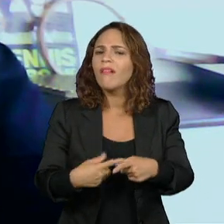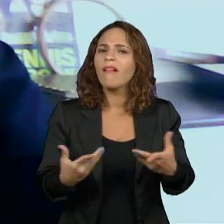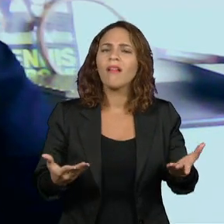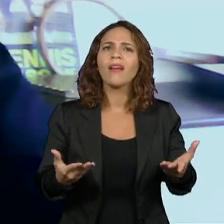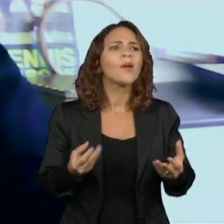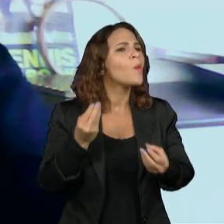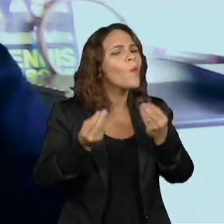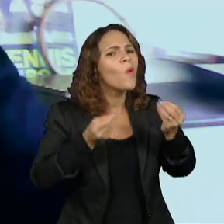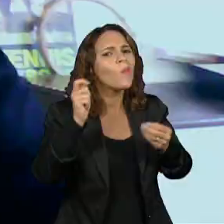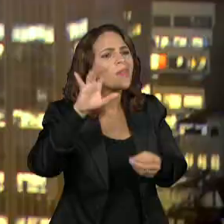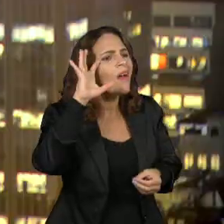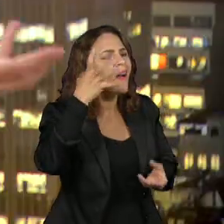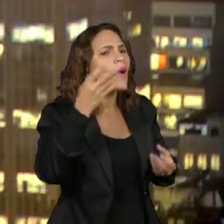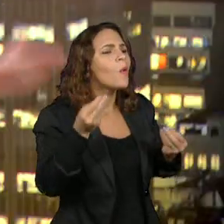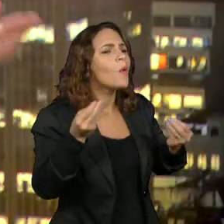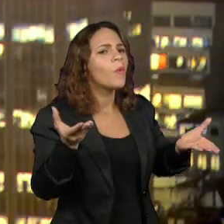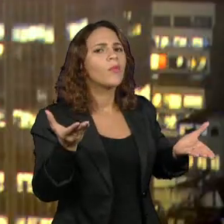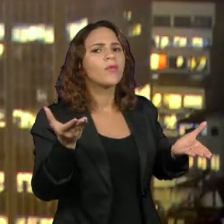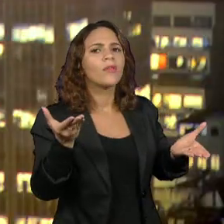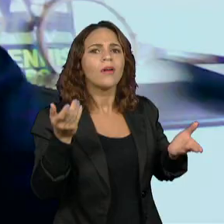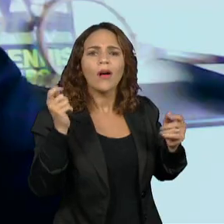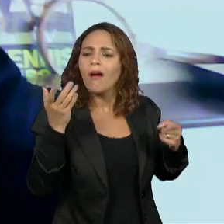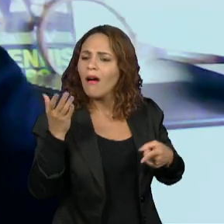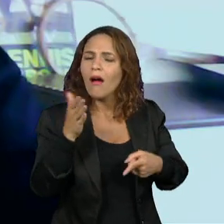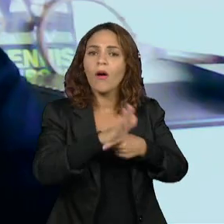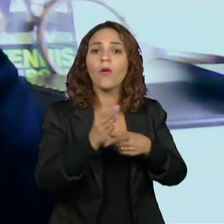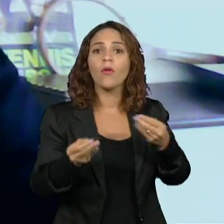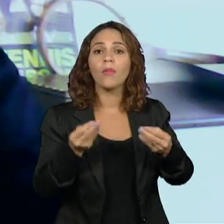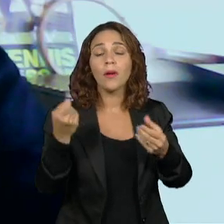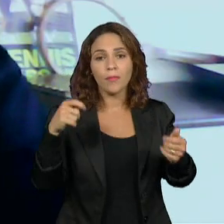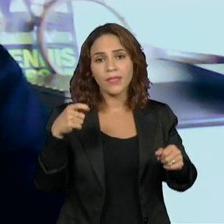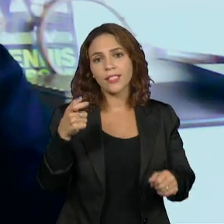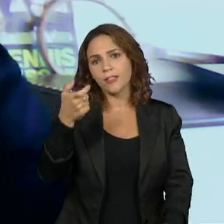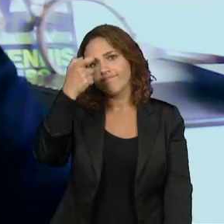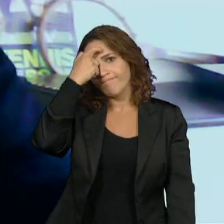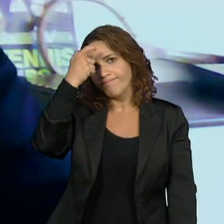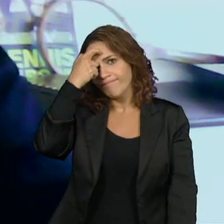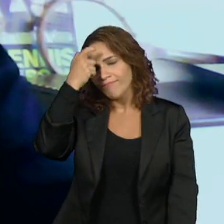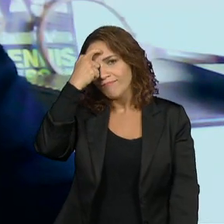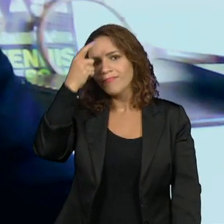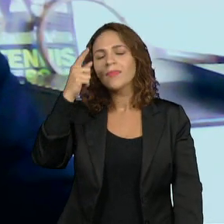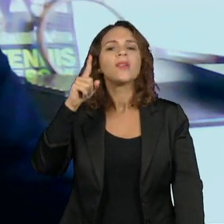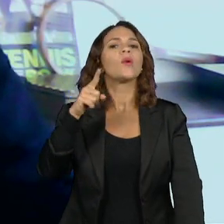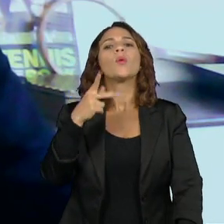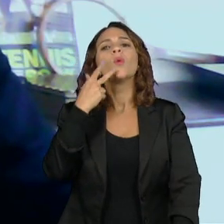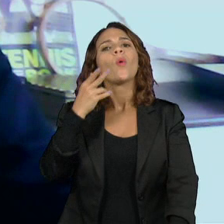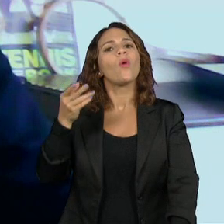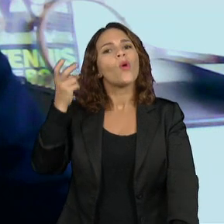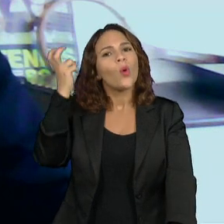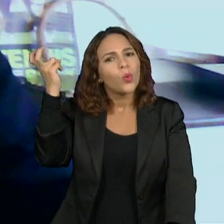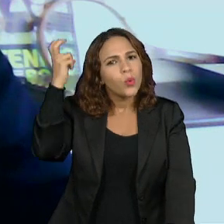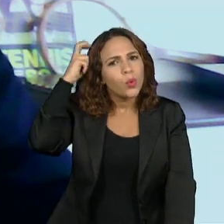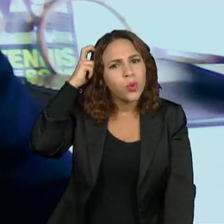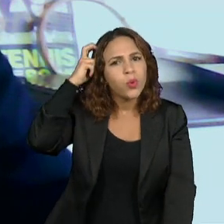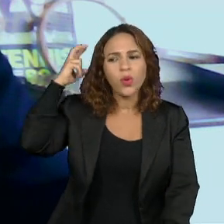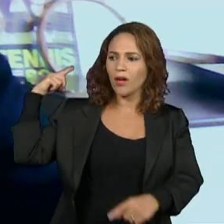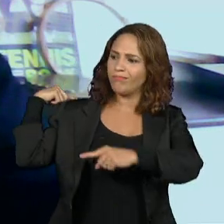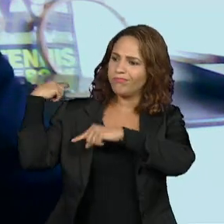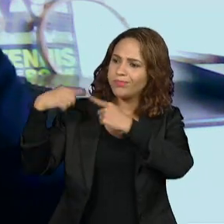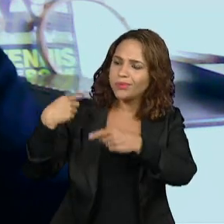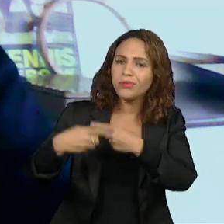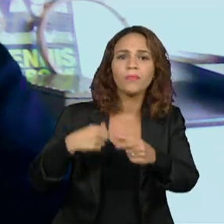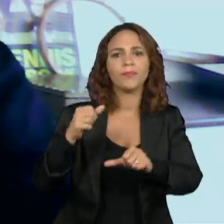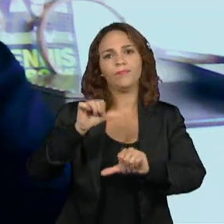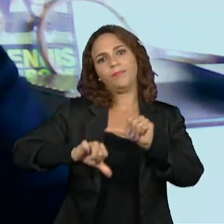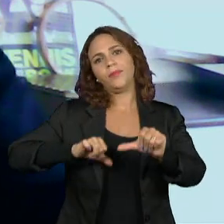como que isso poderia ser resolvido? Qual que é a solução para isso? Eu acho que é uma mudança da cultura. O problema desse caminho, que